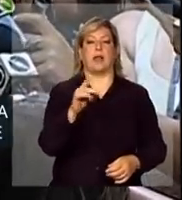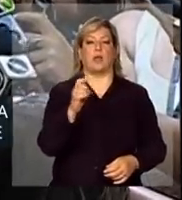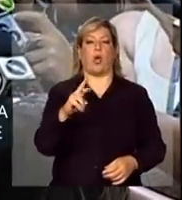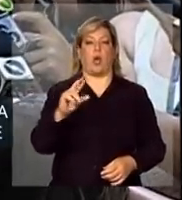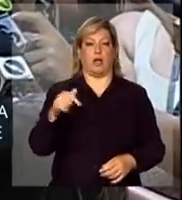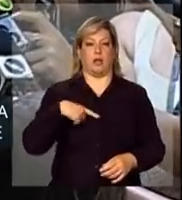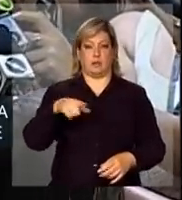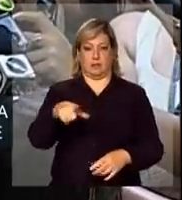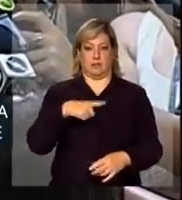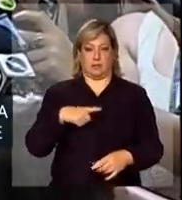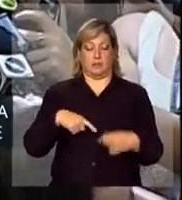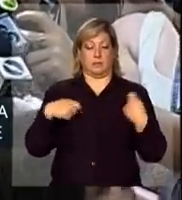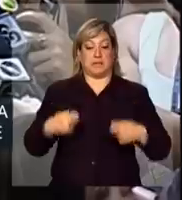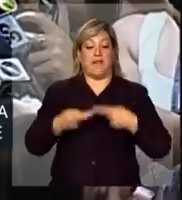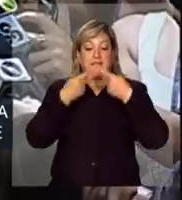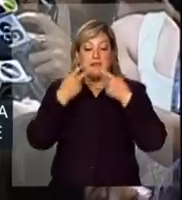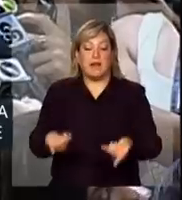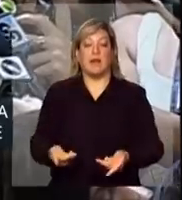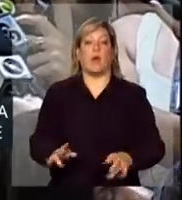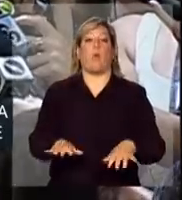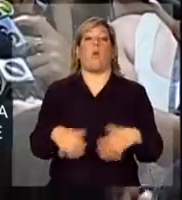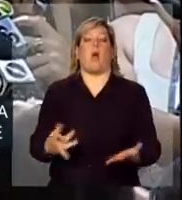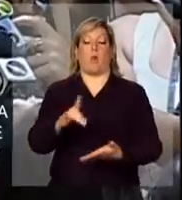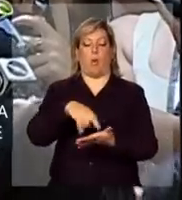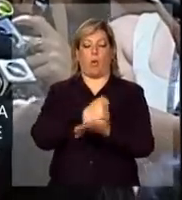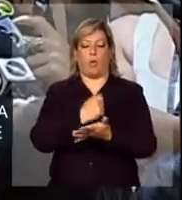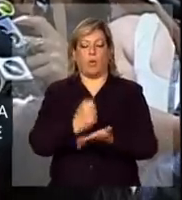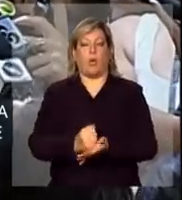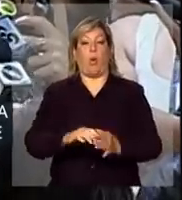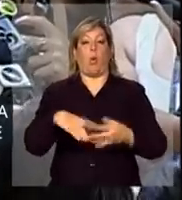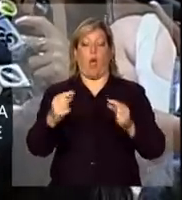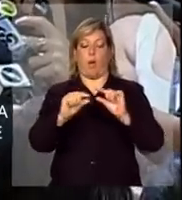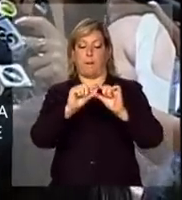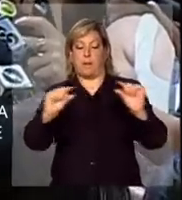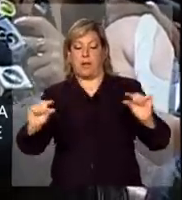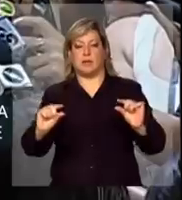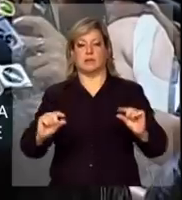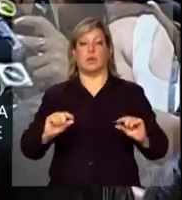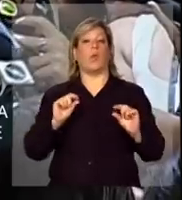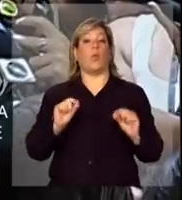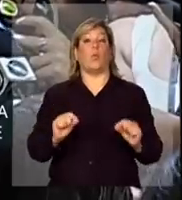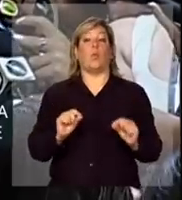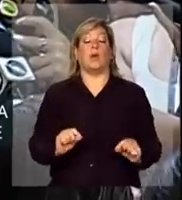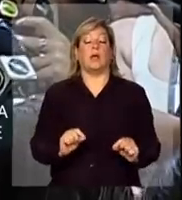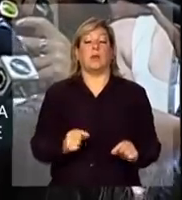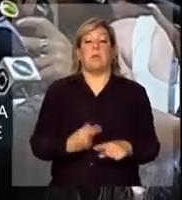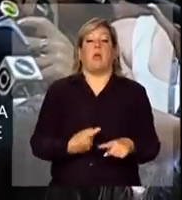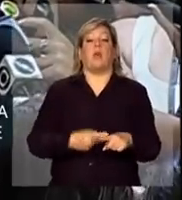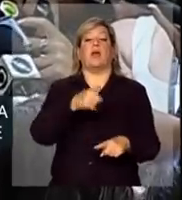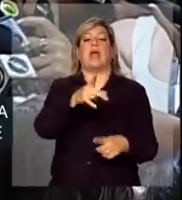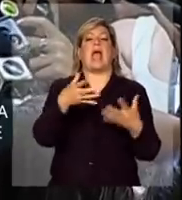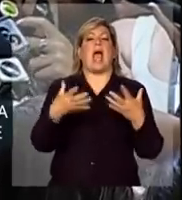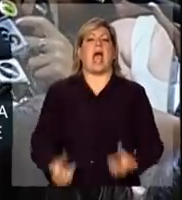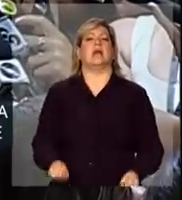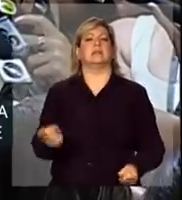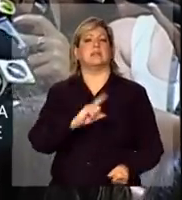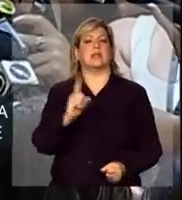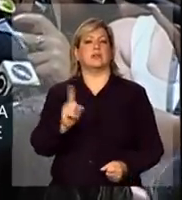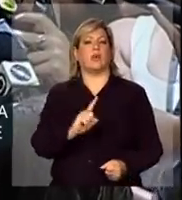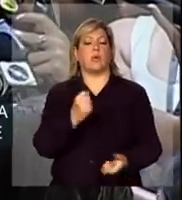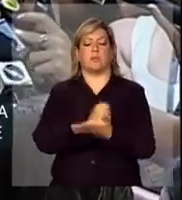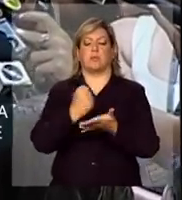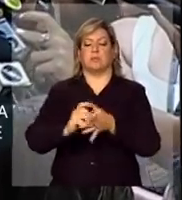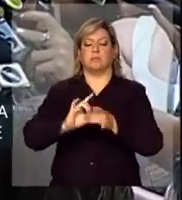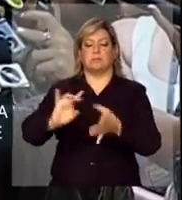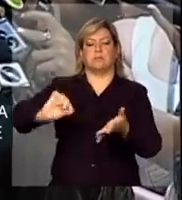aparecer, porque a operadora vai ter que dizer qual é o contrato, qual é a cláusula do contrato, o que justifica aquela negativa de cobertura